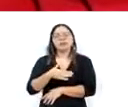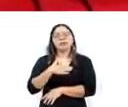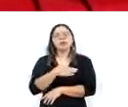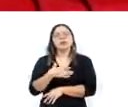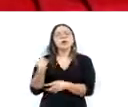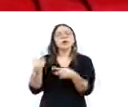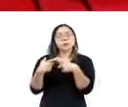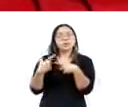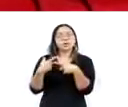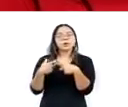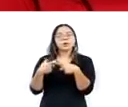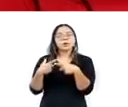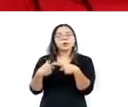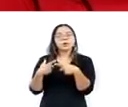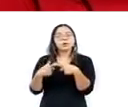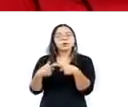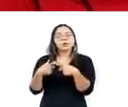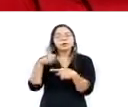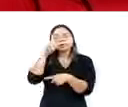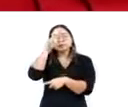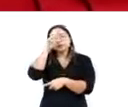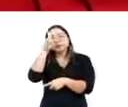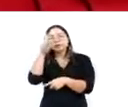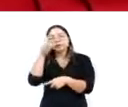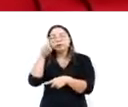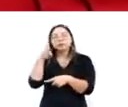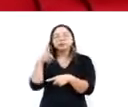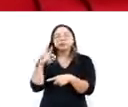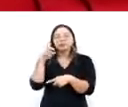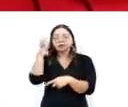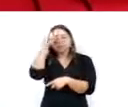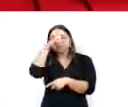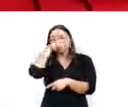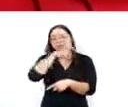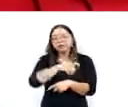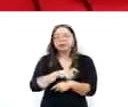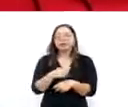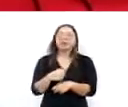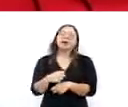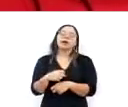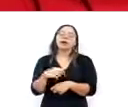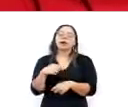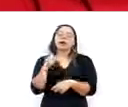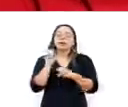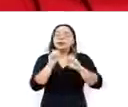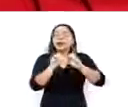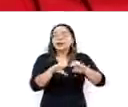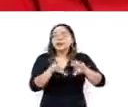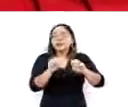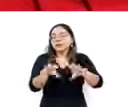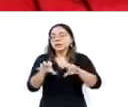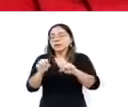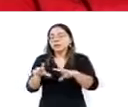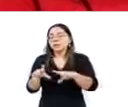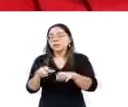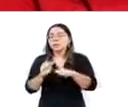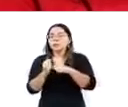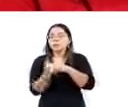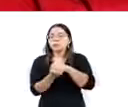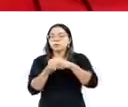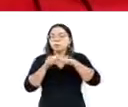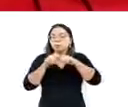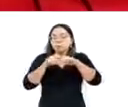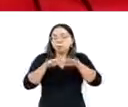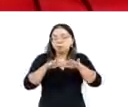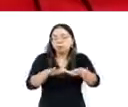prazeroso, principalmente num momento que nos remete grandes reflexões, que é essa educação em